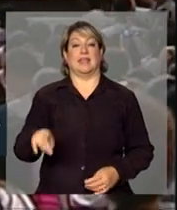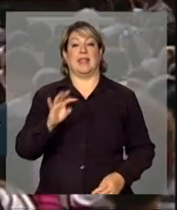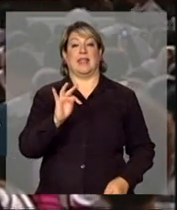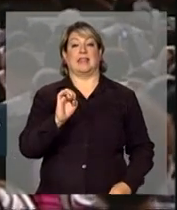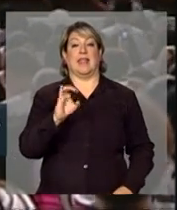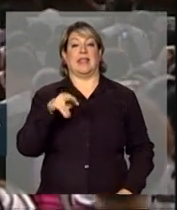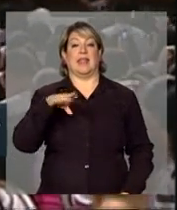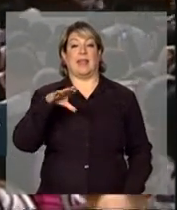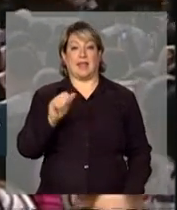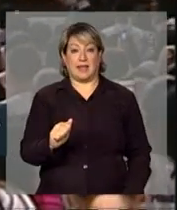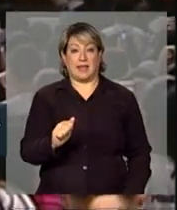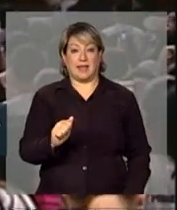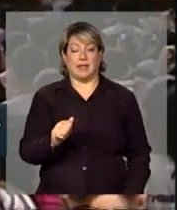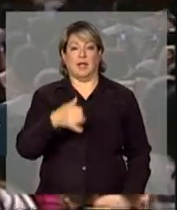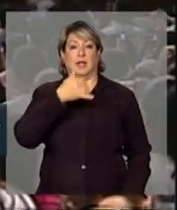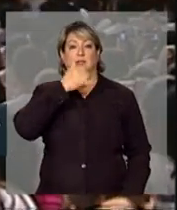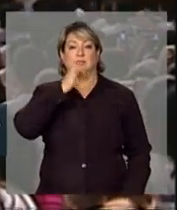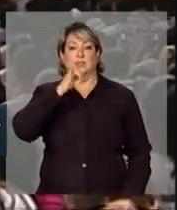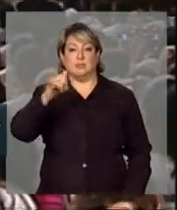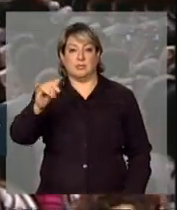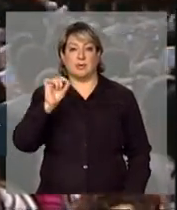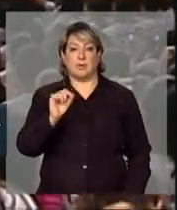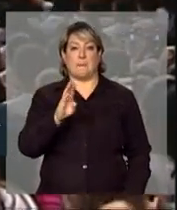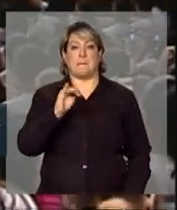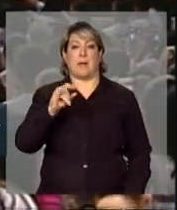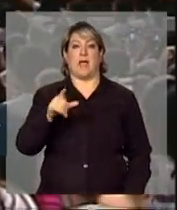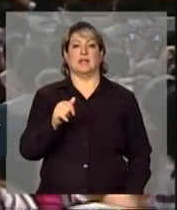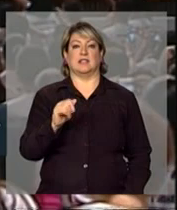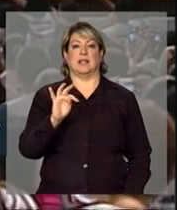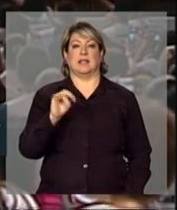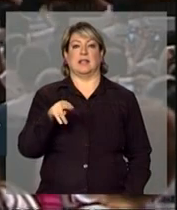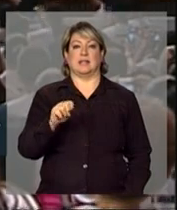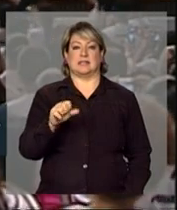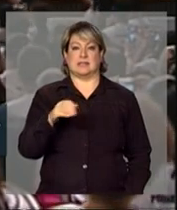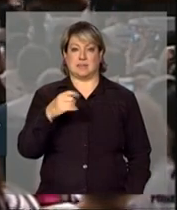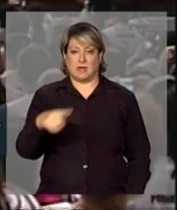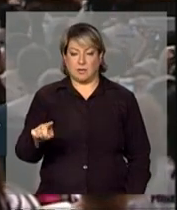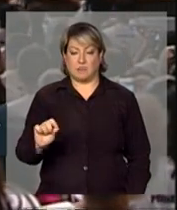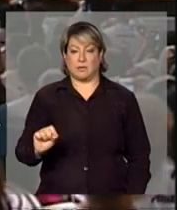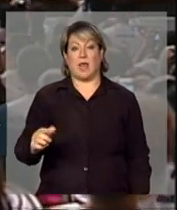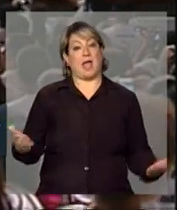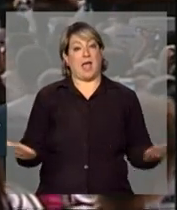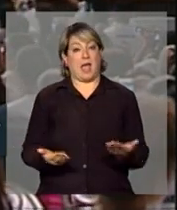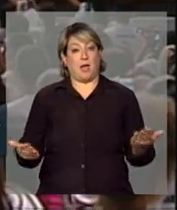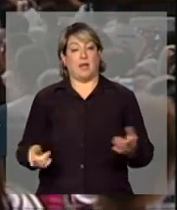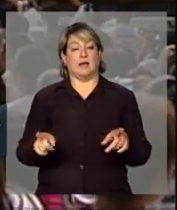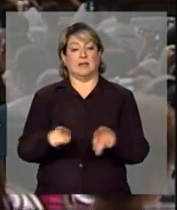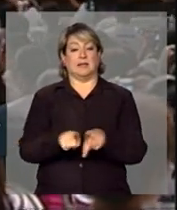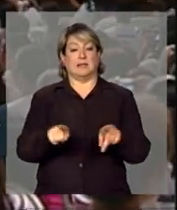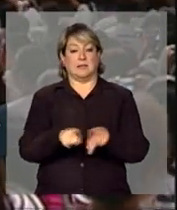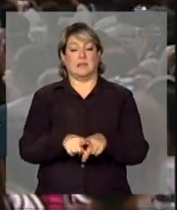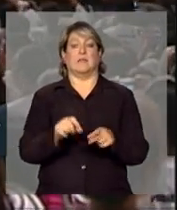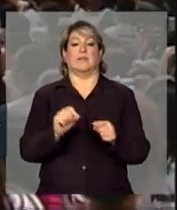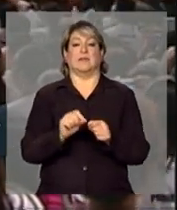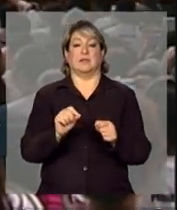técnica em eletricidade de baixa tensão e agora também fez o curso